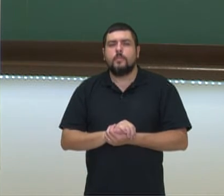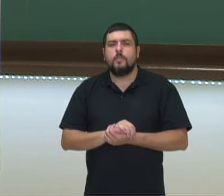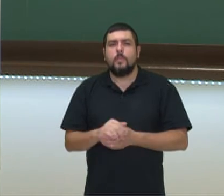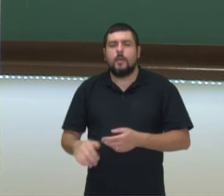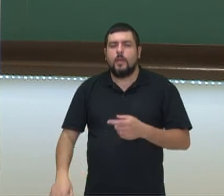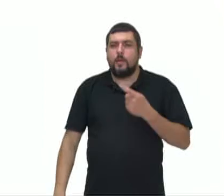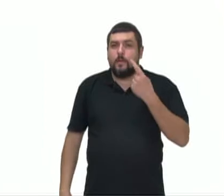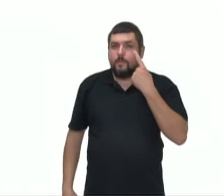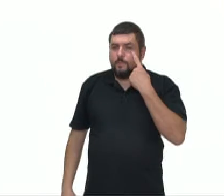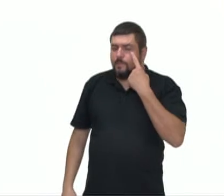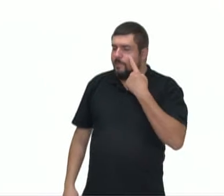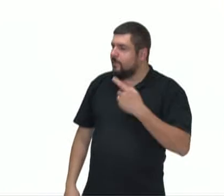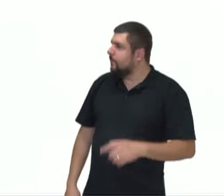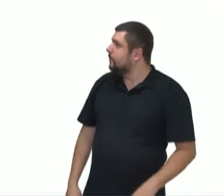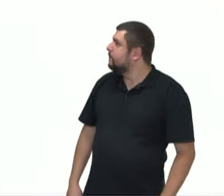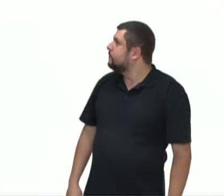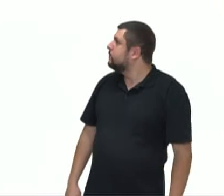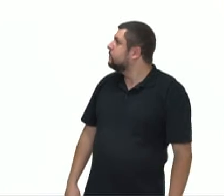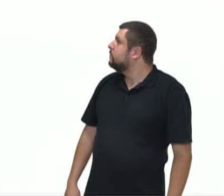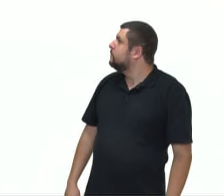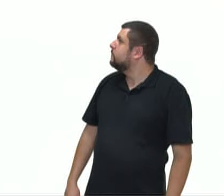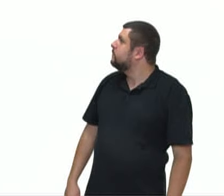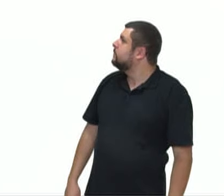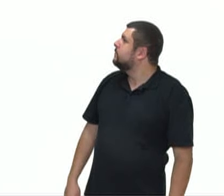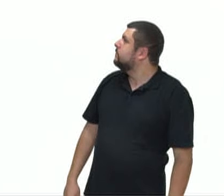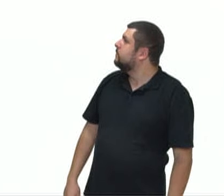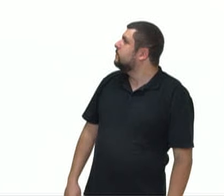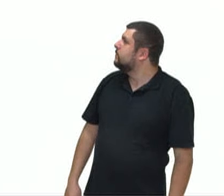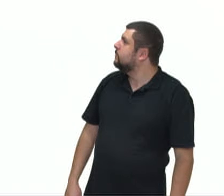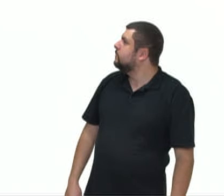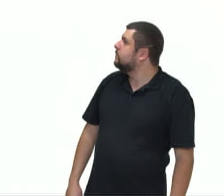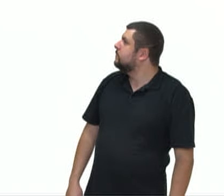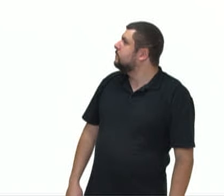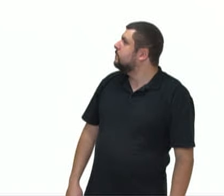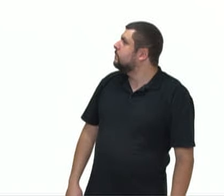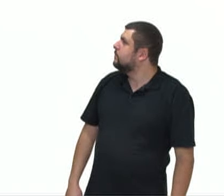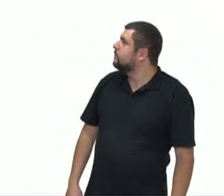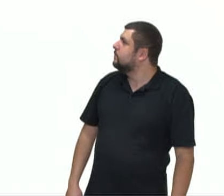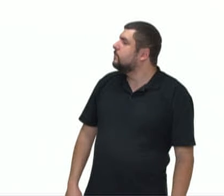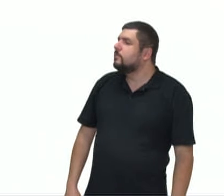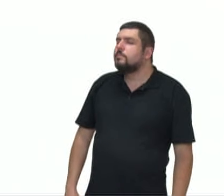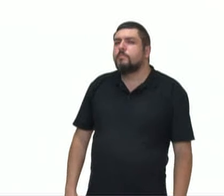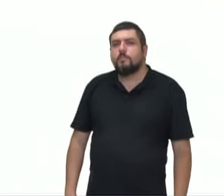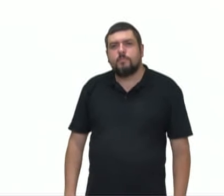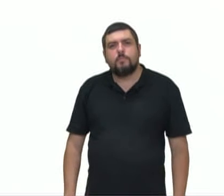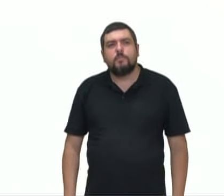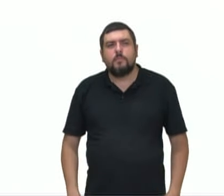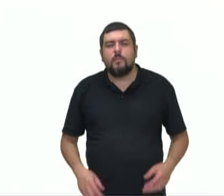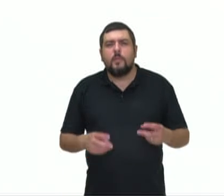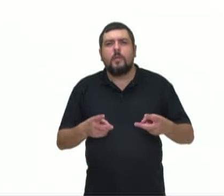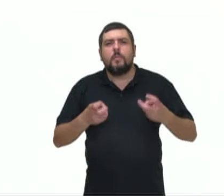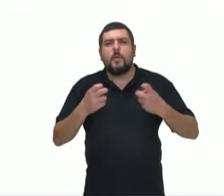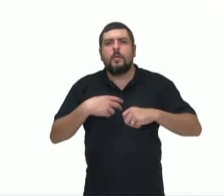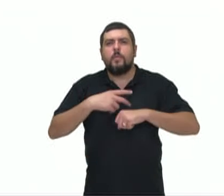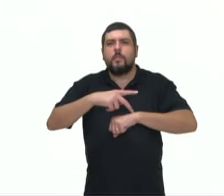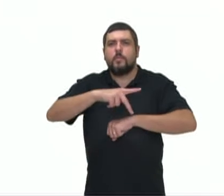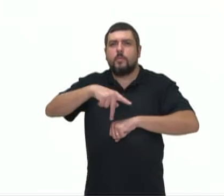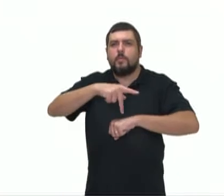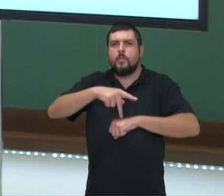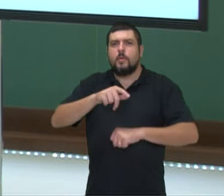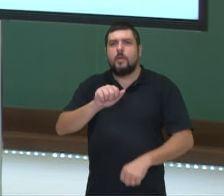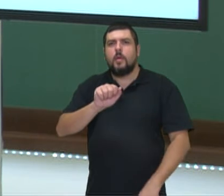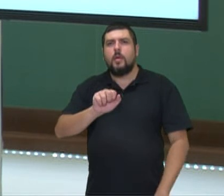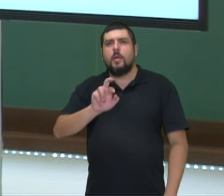essa caverna, essa imagem, né, desse complexo de caverna na Argélia, né? Olha a representação, como a gente disse, né,